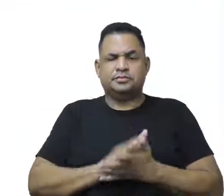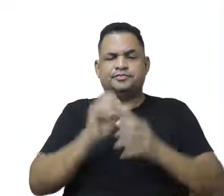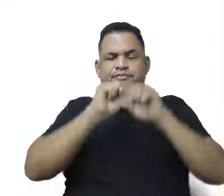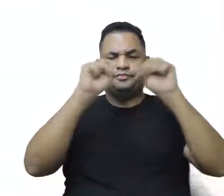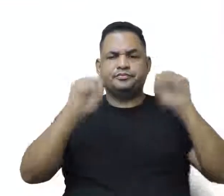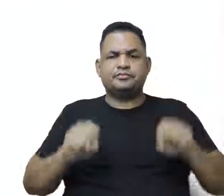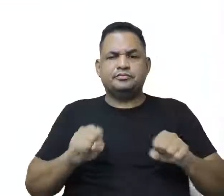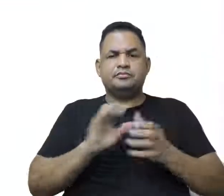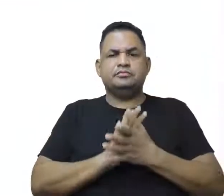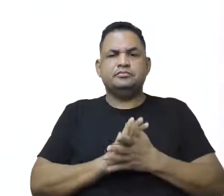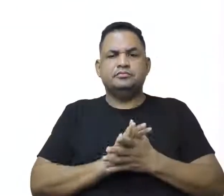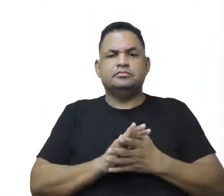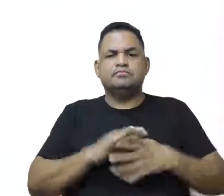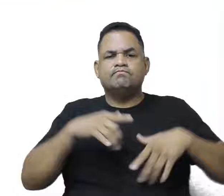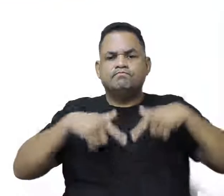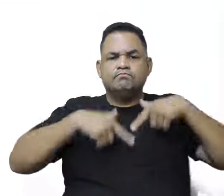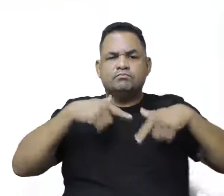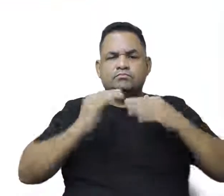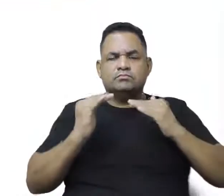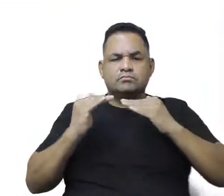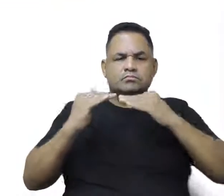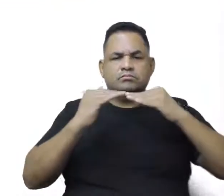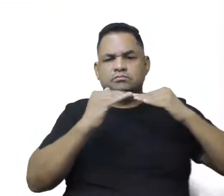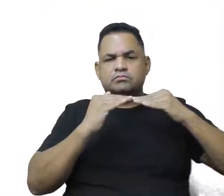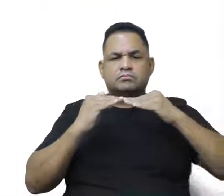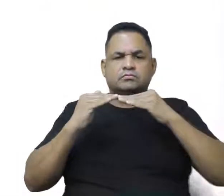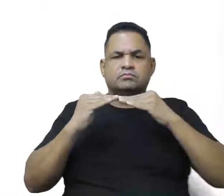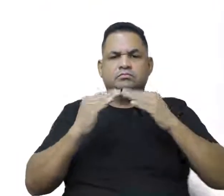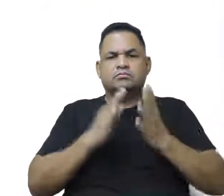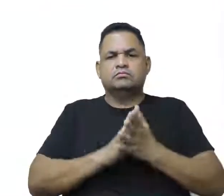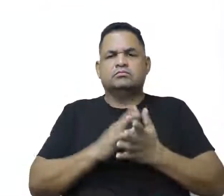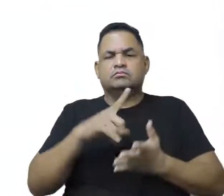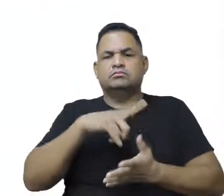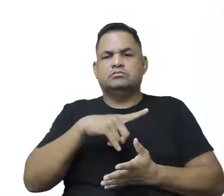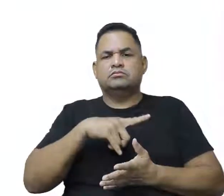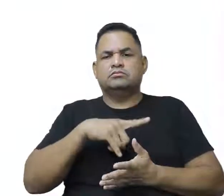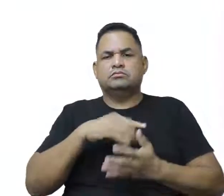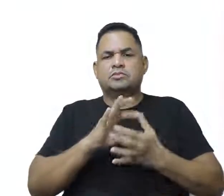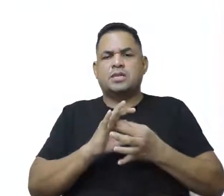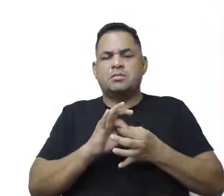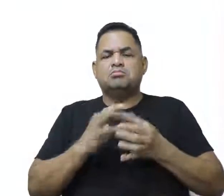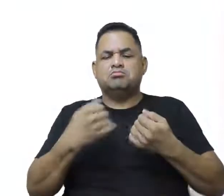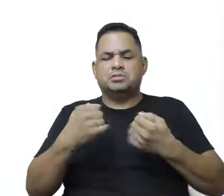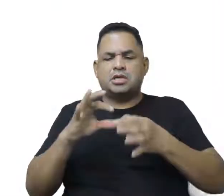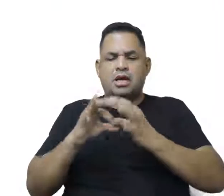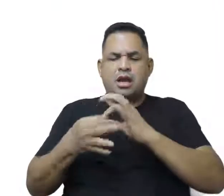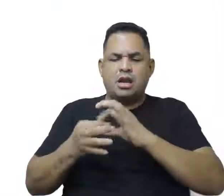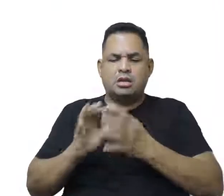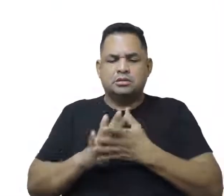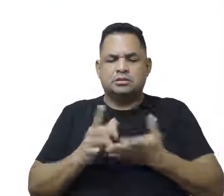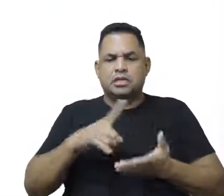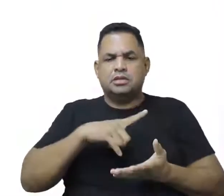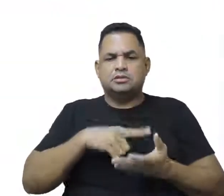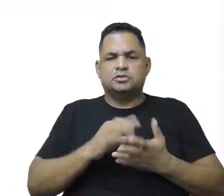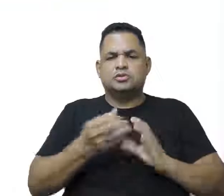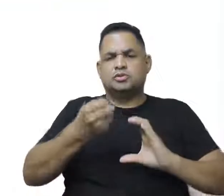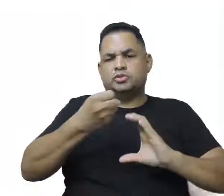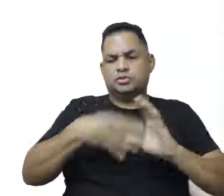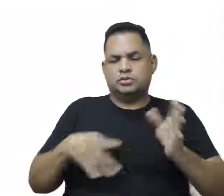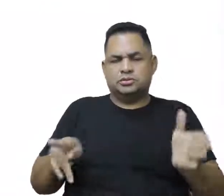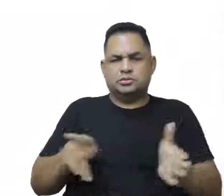funcionais, né? Equilibrados, formados por elementos interdependentes, que cada um tinha suas